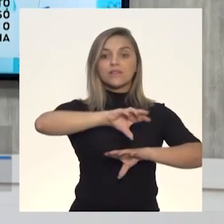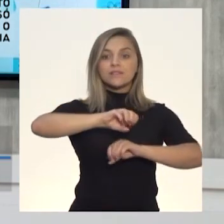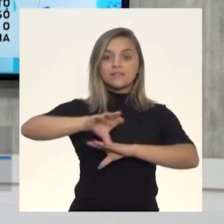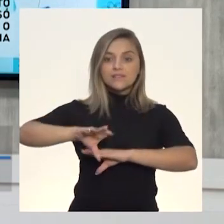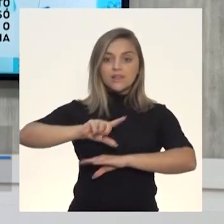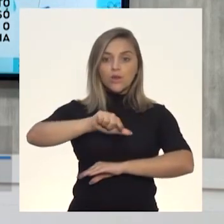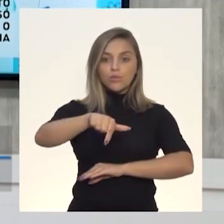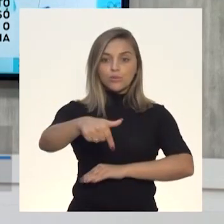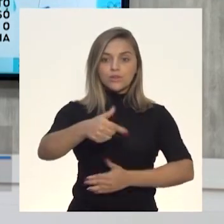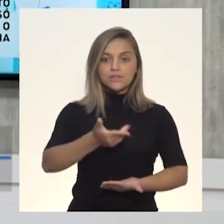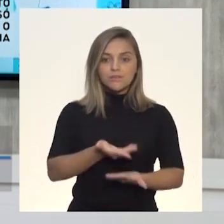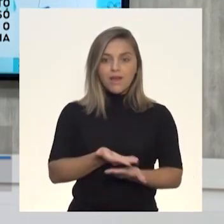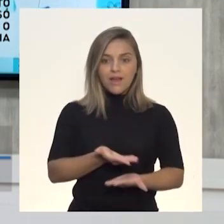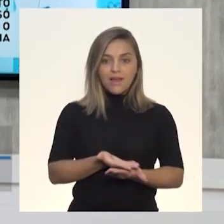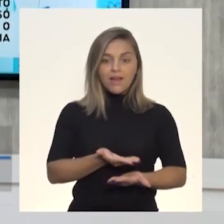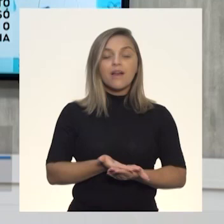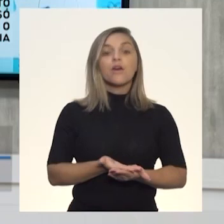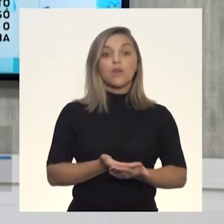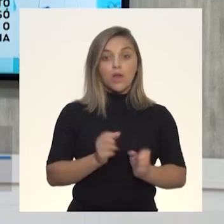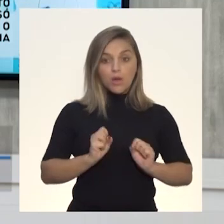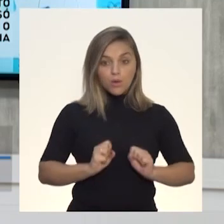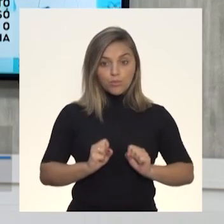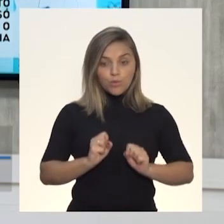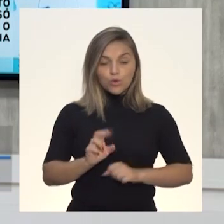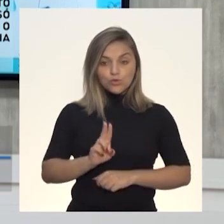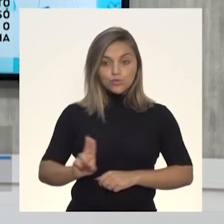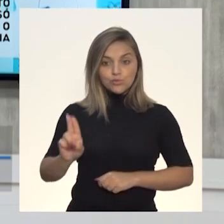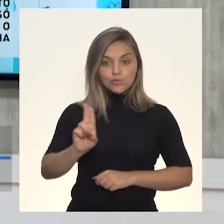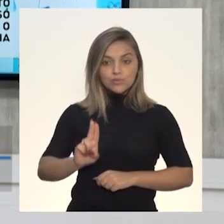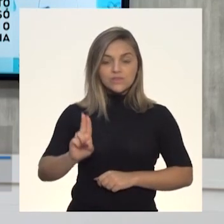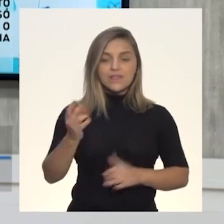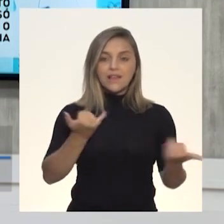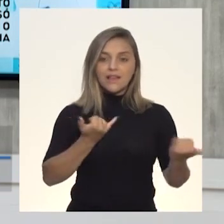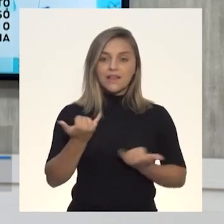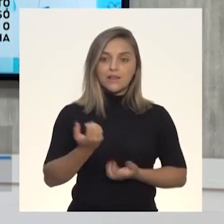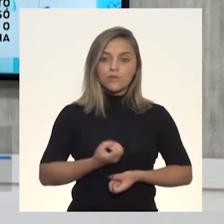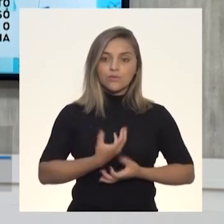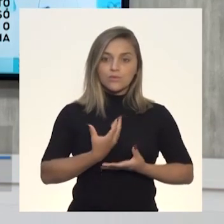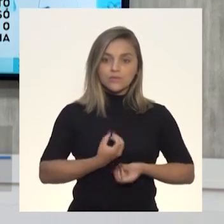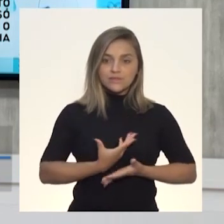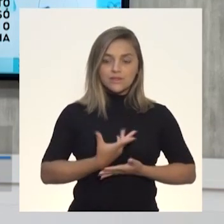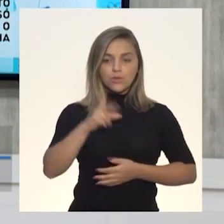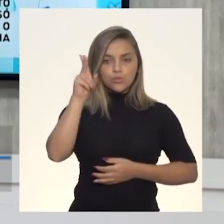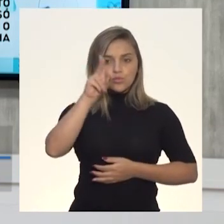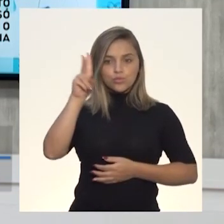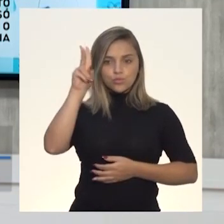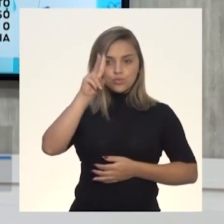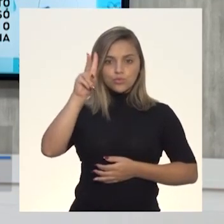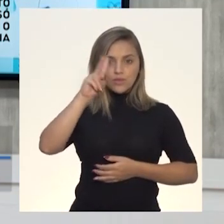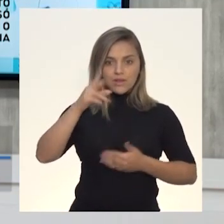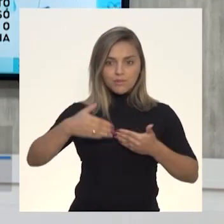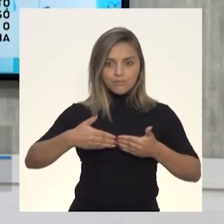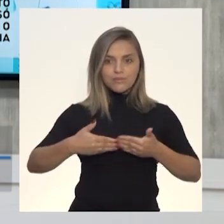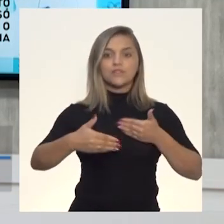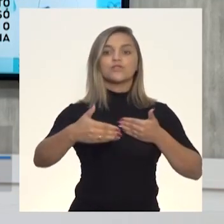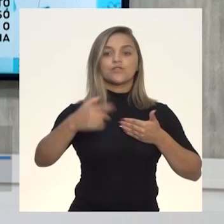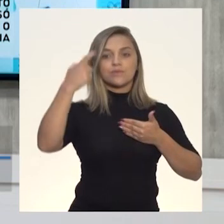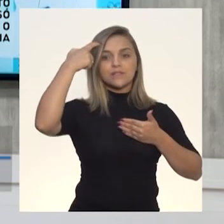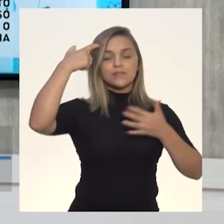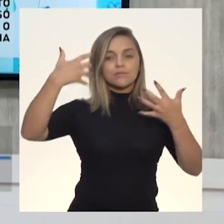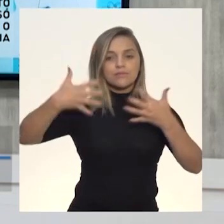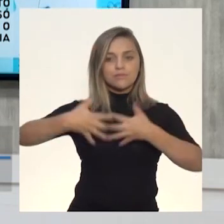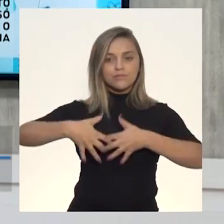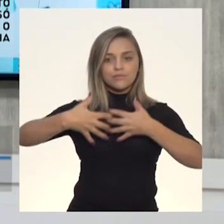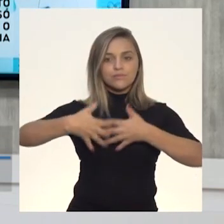mas eu posso pegar essa informação histórica e, a partir dela, construir um raciocínio.